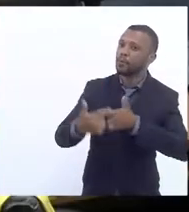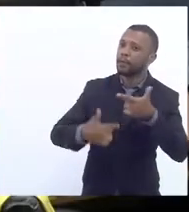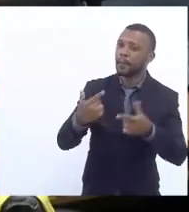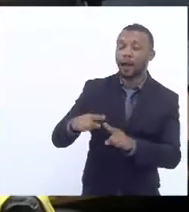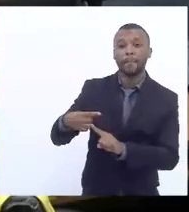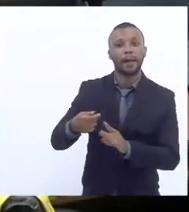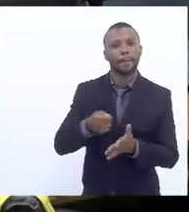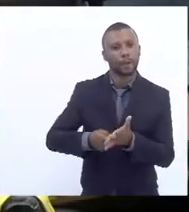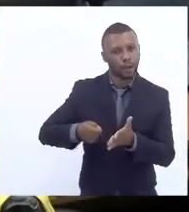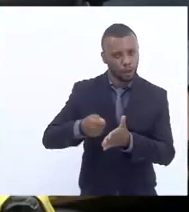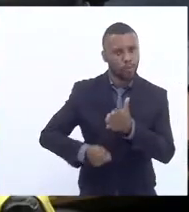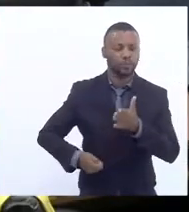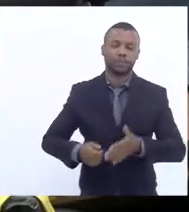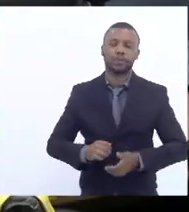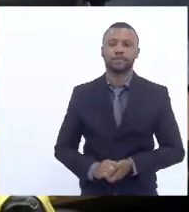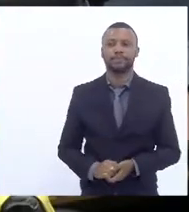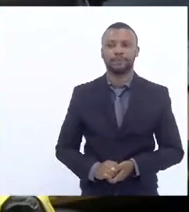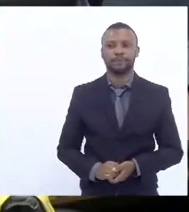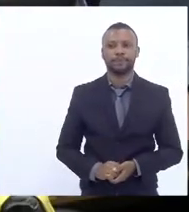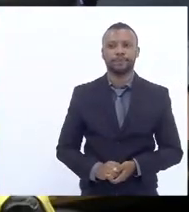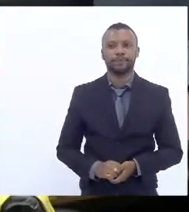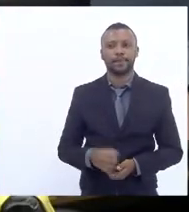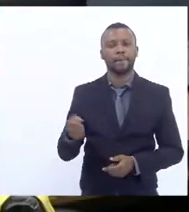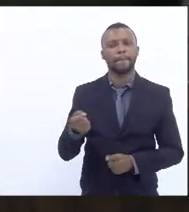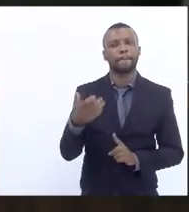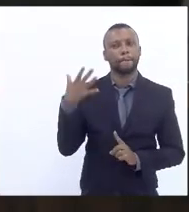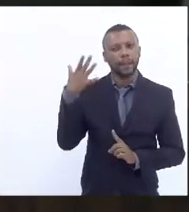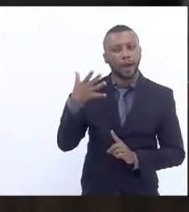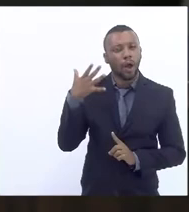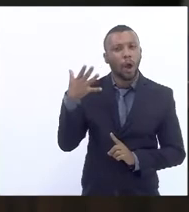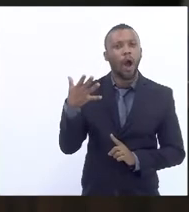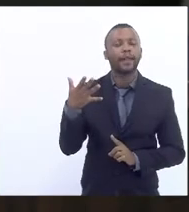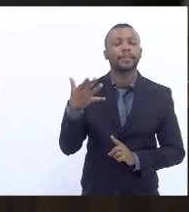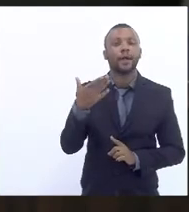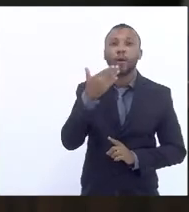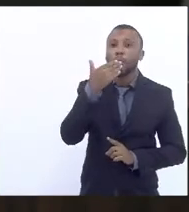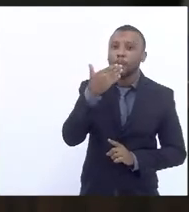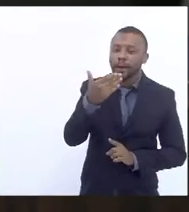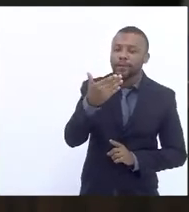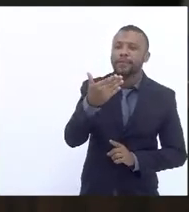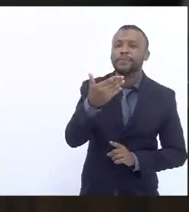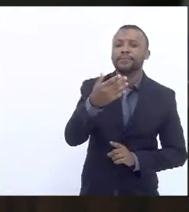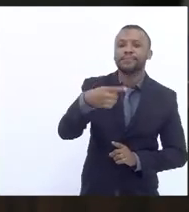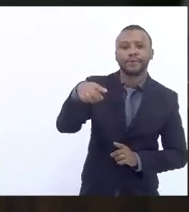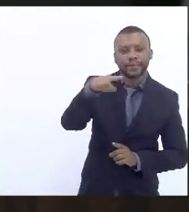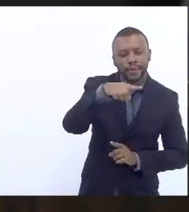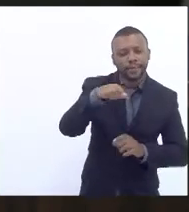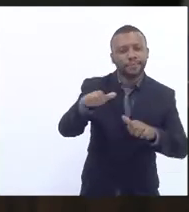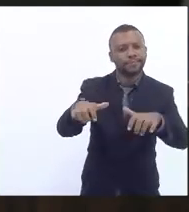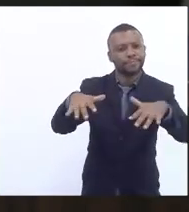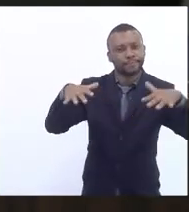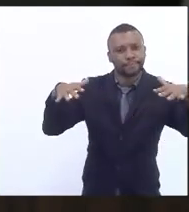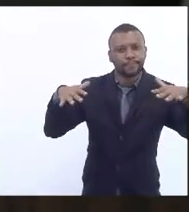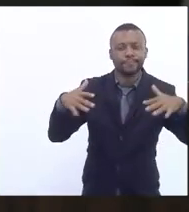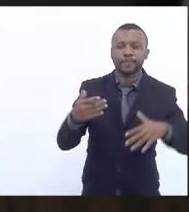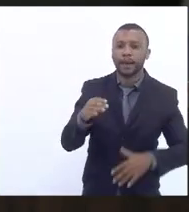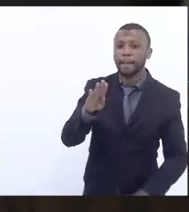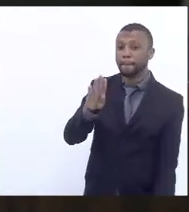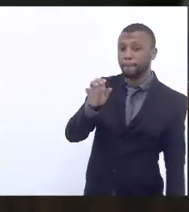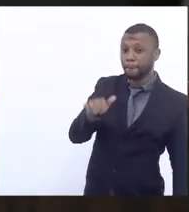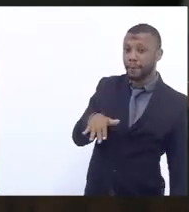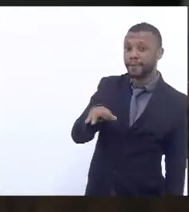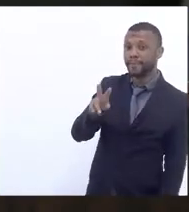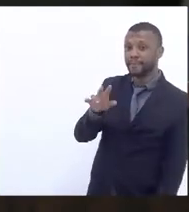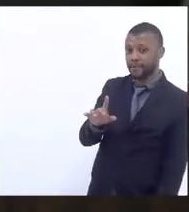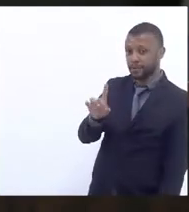presidente. Sejam todos e todas bem-vindos. Casa é nossa. Parabéns pelo